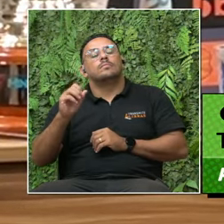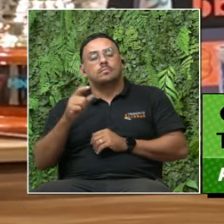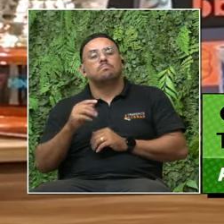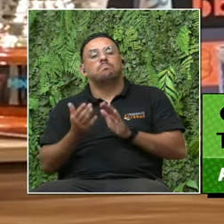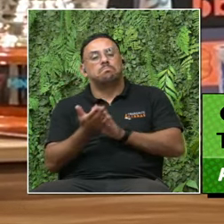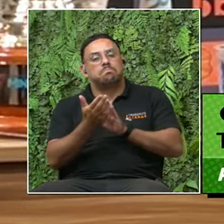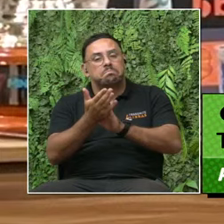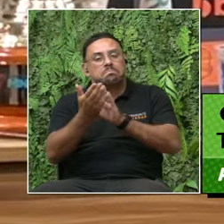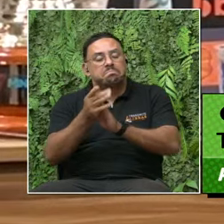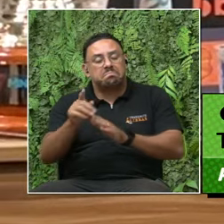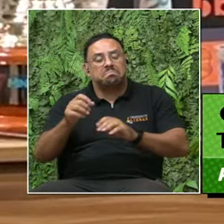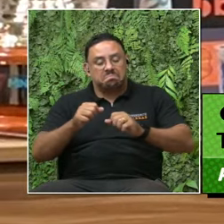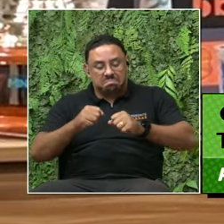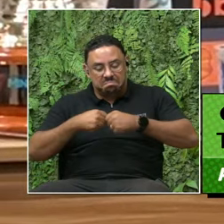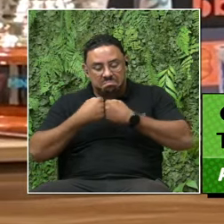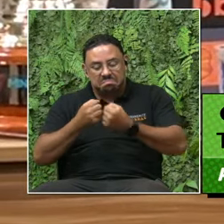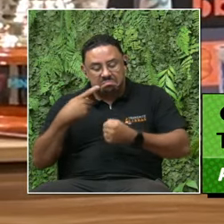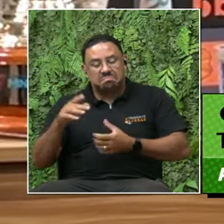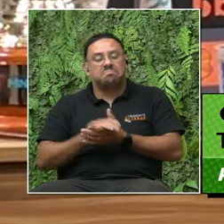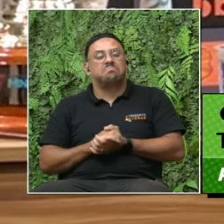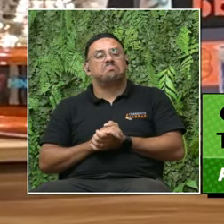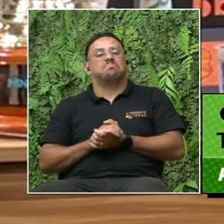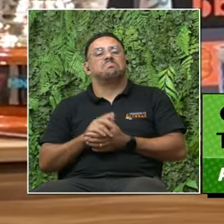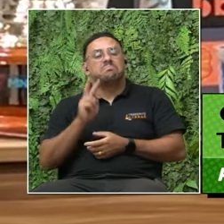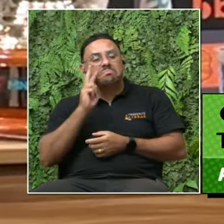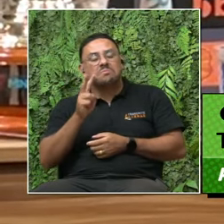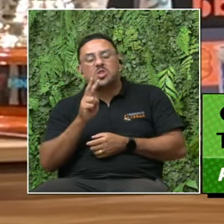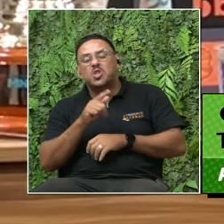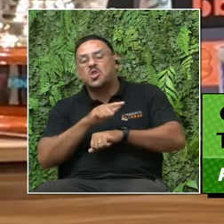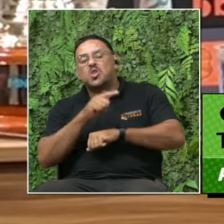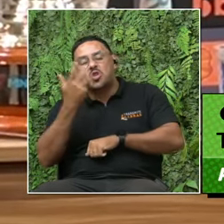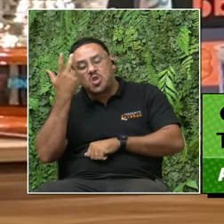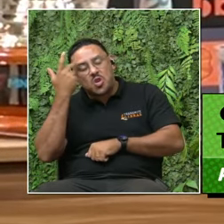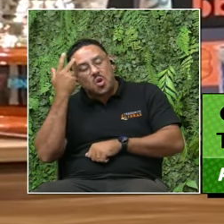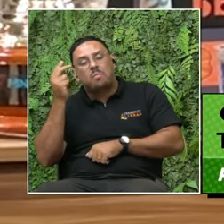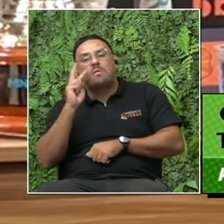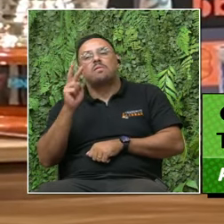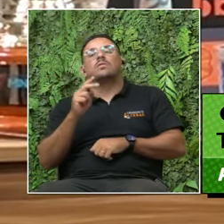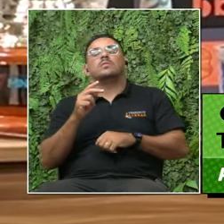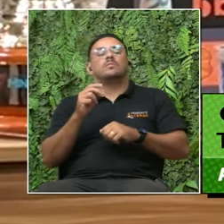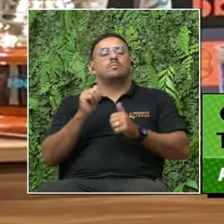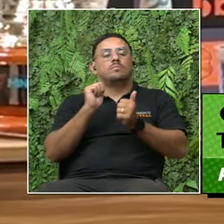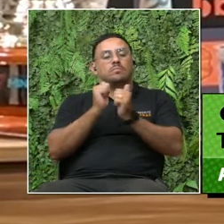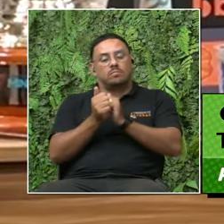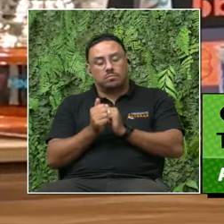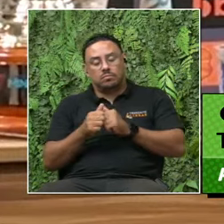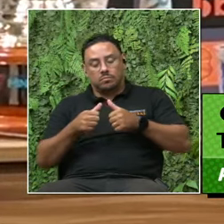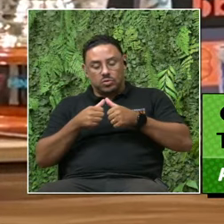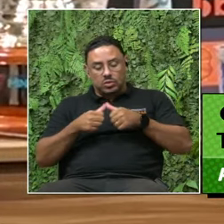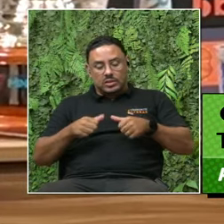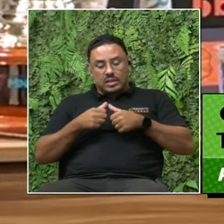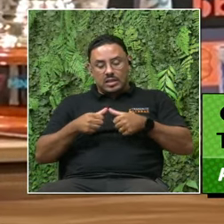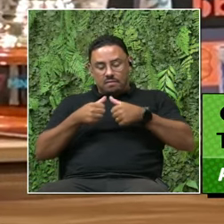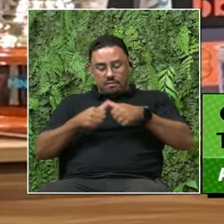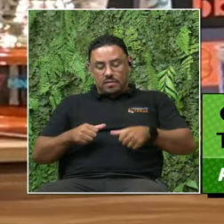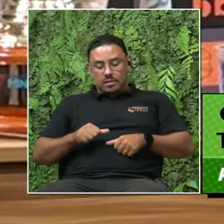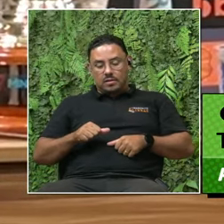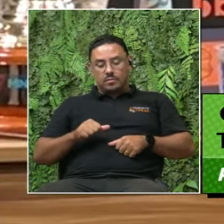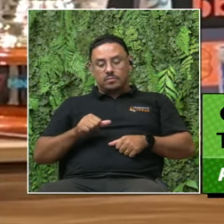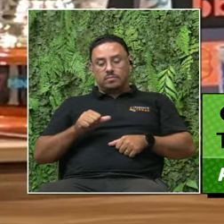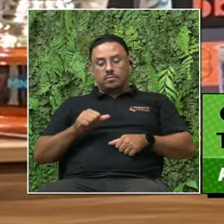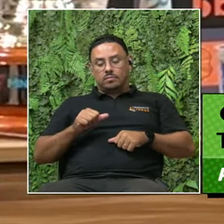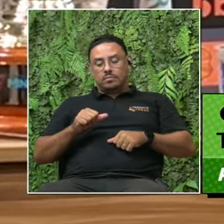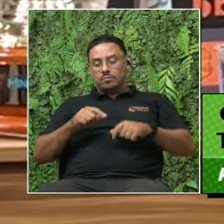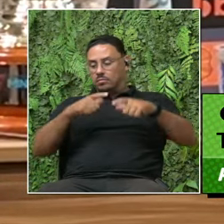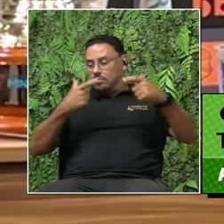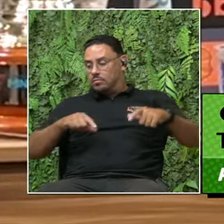delal um ver no futebol brasileiro ter um zagueiro dentro de campo a gente v o Fernando din fazendo